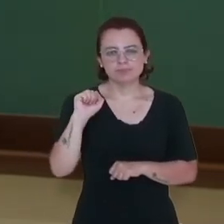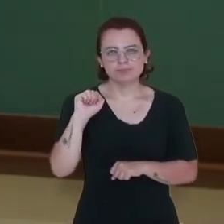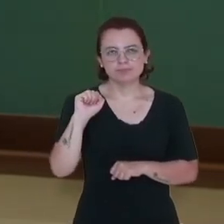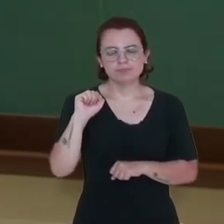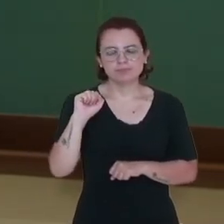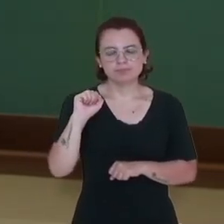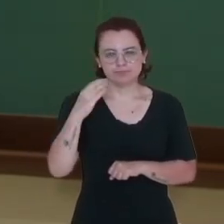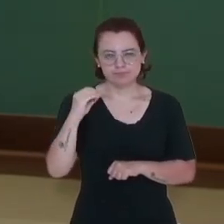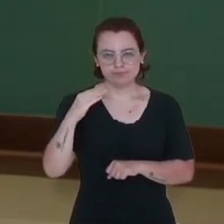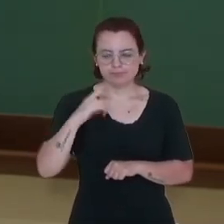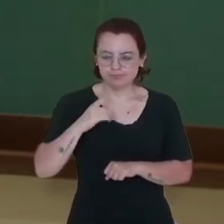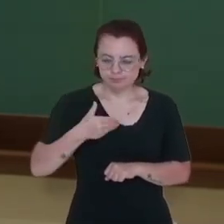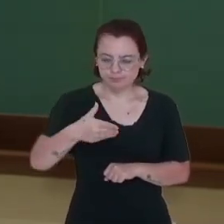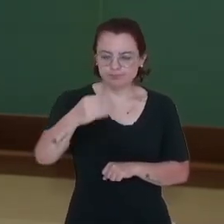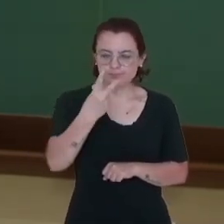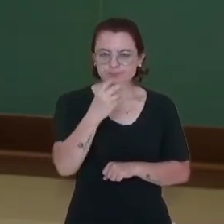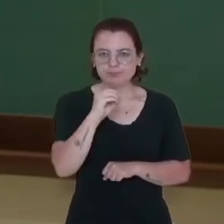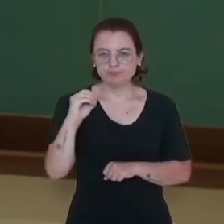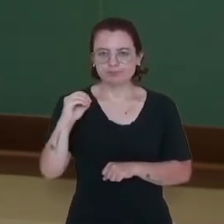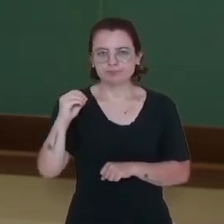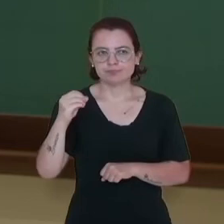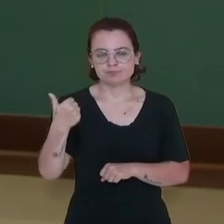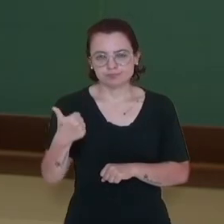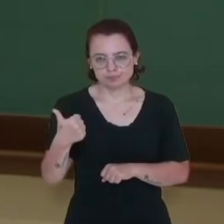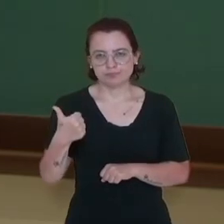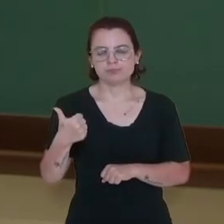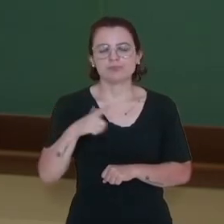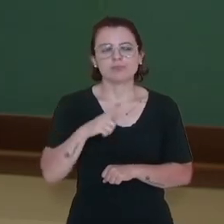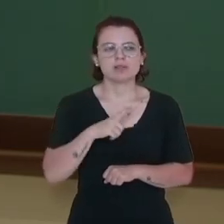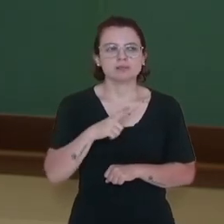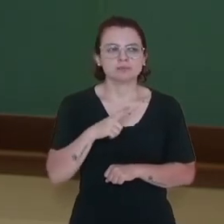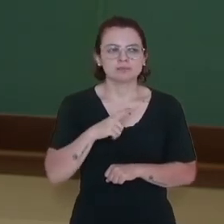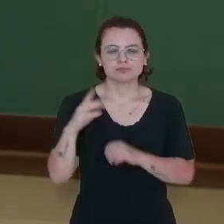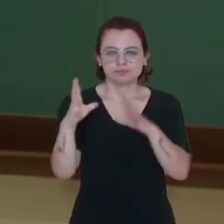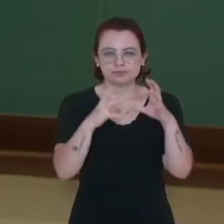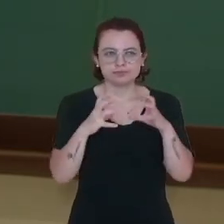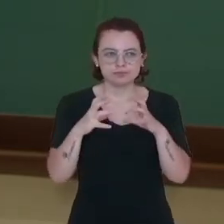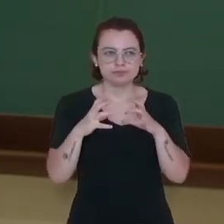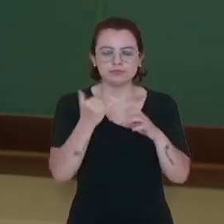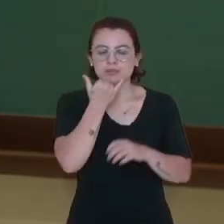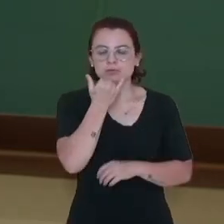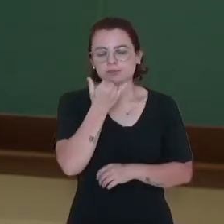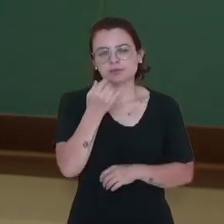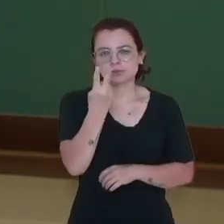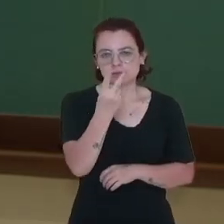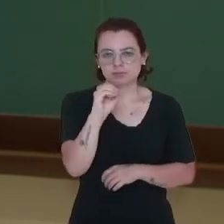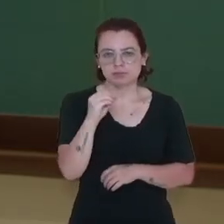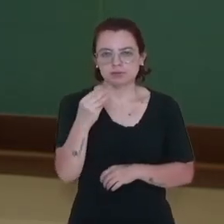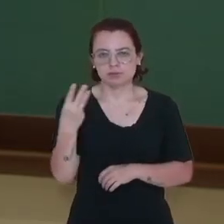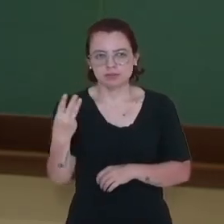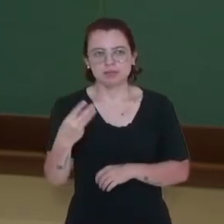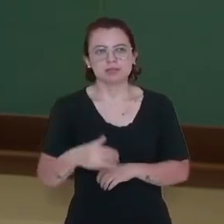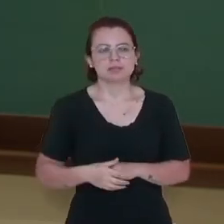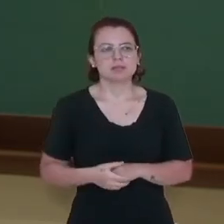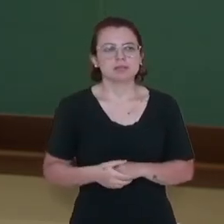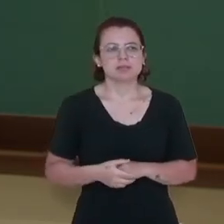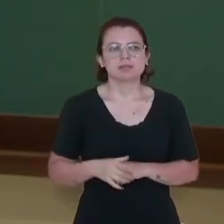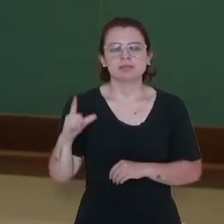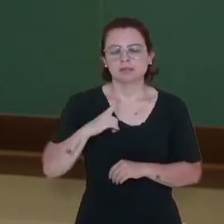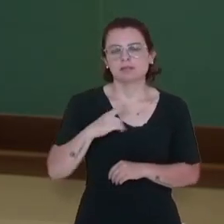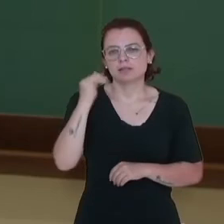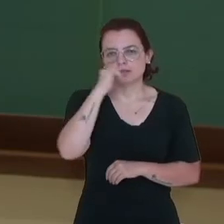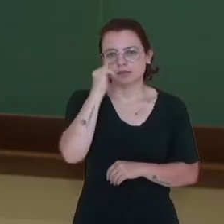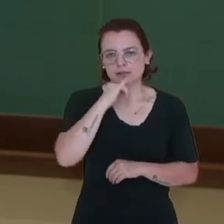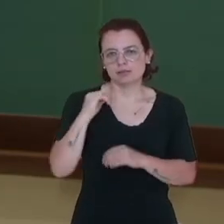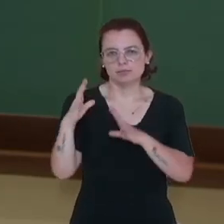também, a partir de 2001, né? O conflito lá, em 2003, melhor dizendo, no caso ali do Iraque, né? Que foi